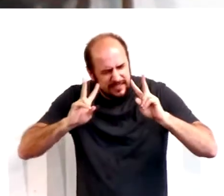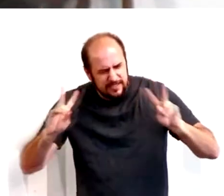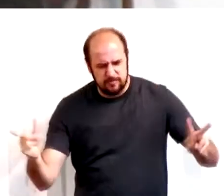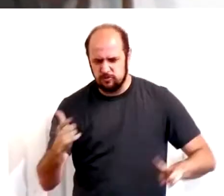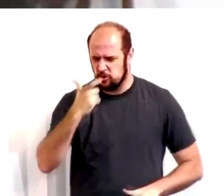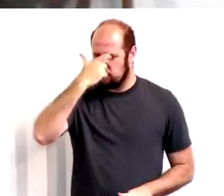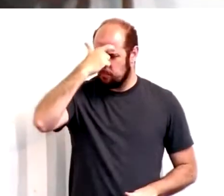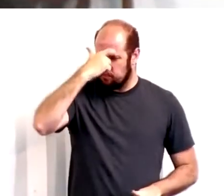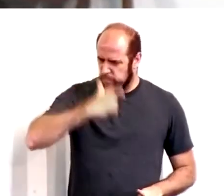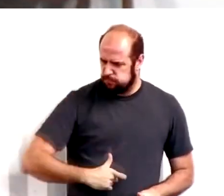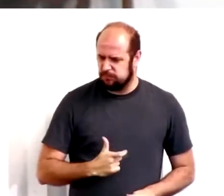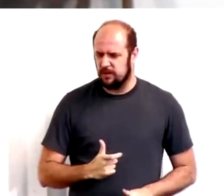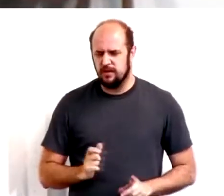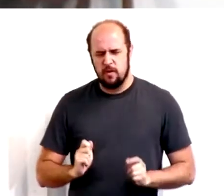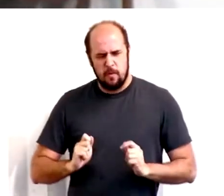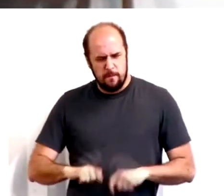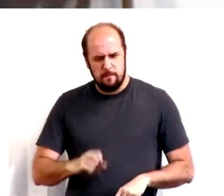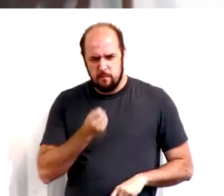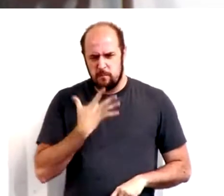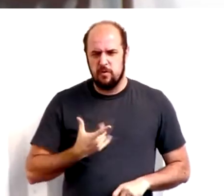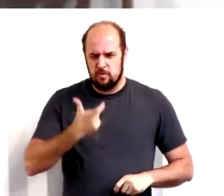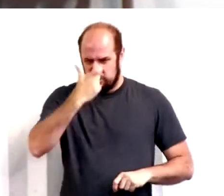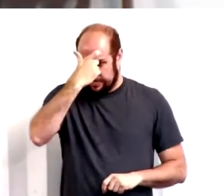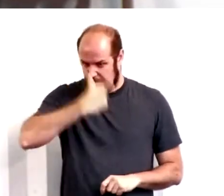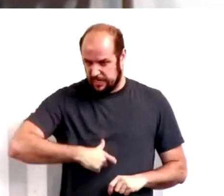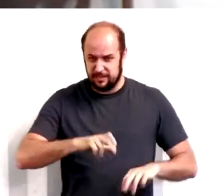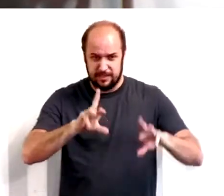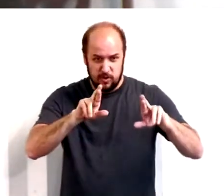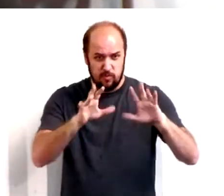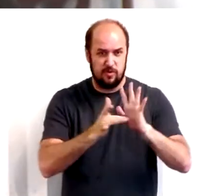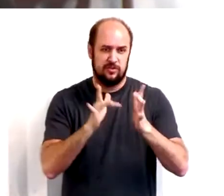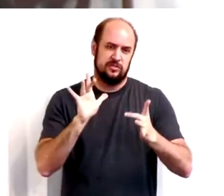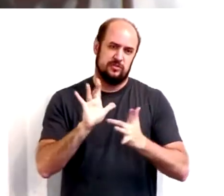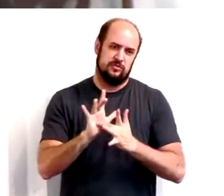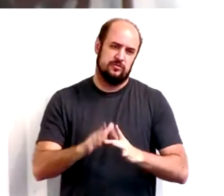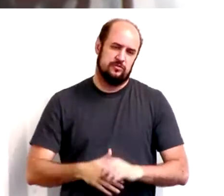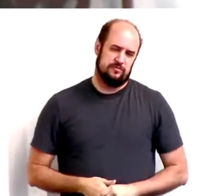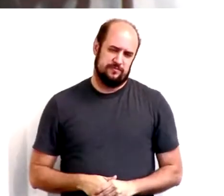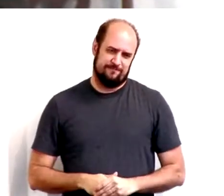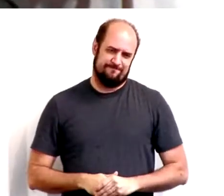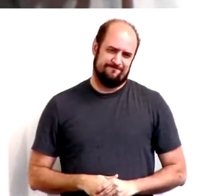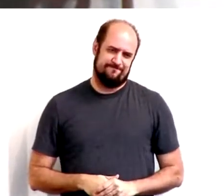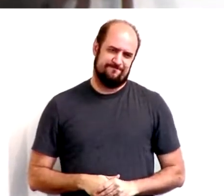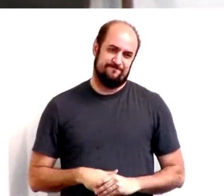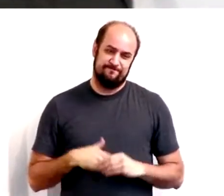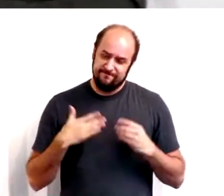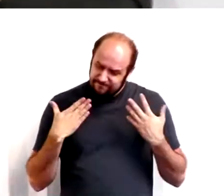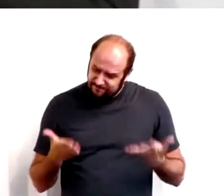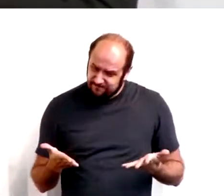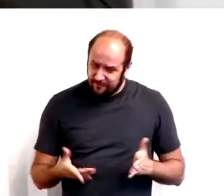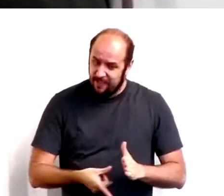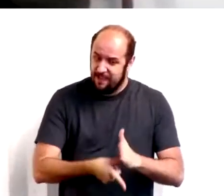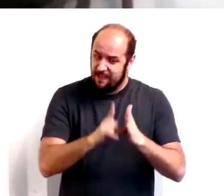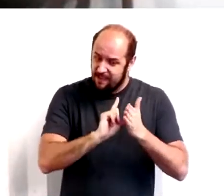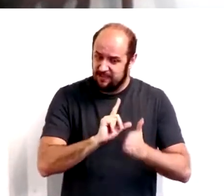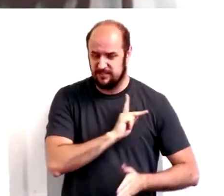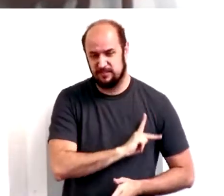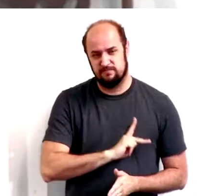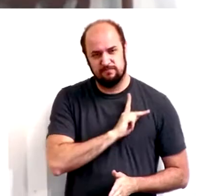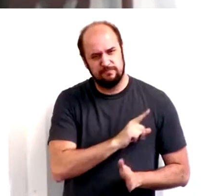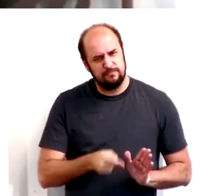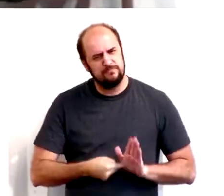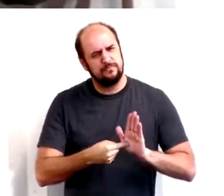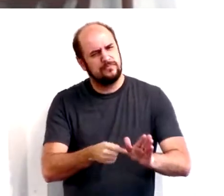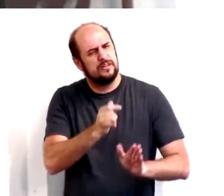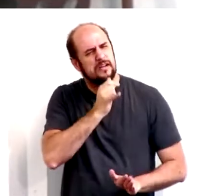caráter que seja um caráter como o de Cristo. Por isso que antes Paulo mostra